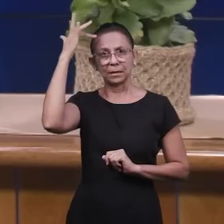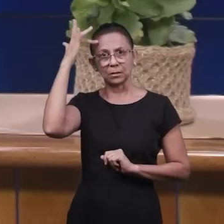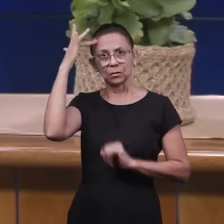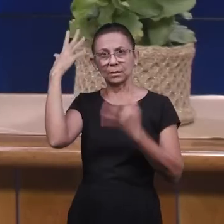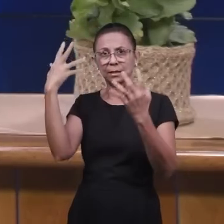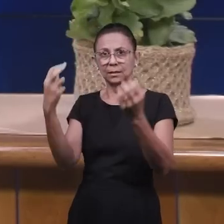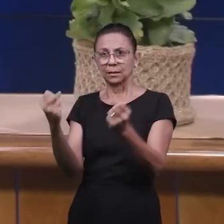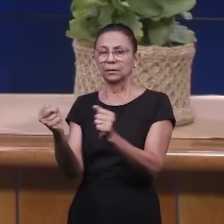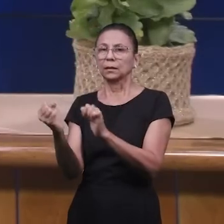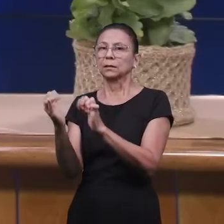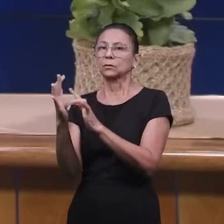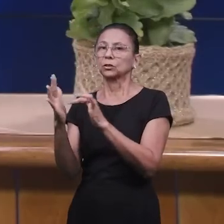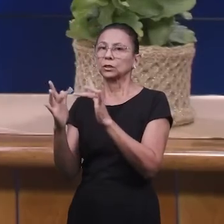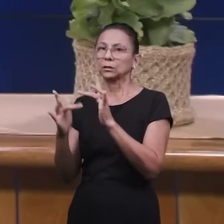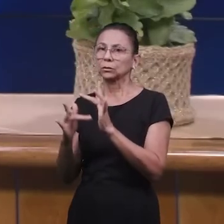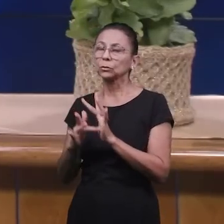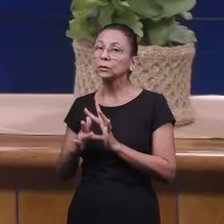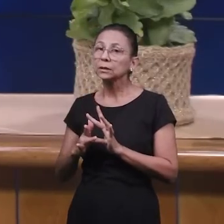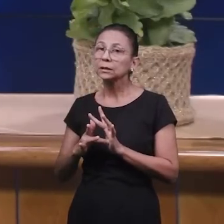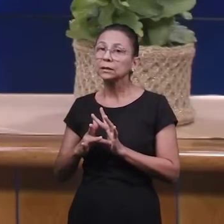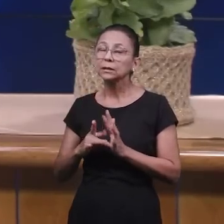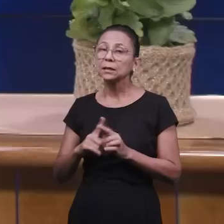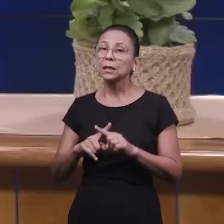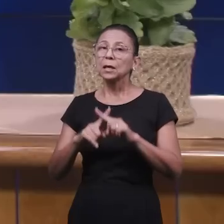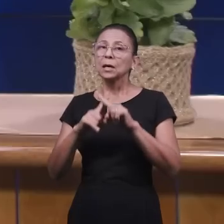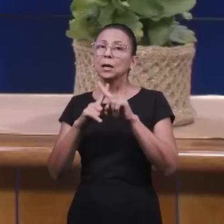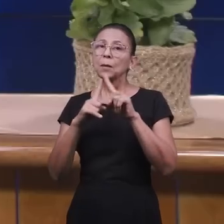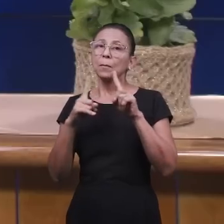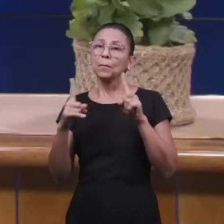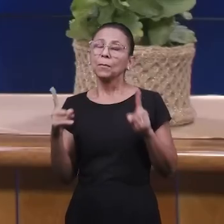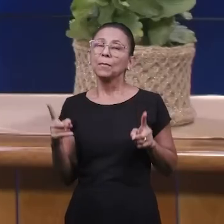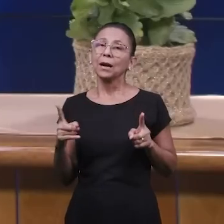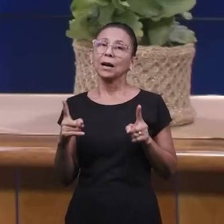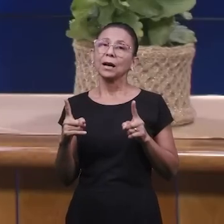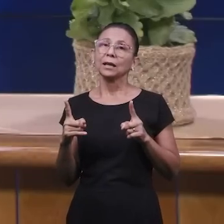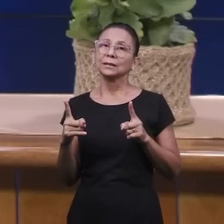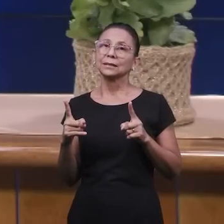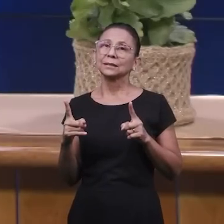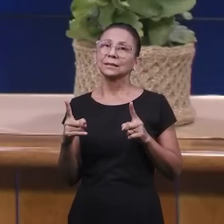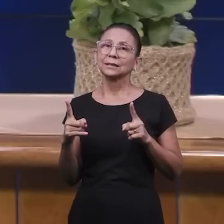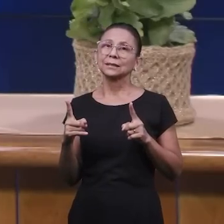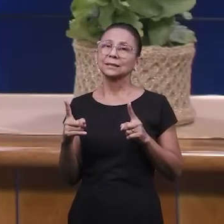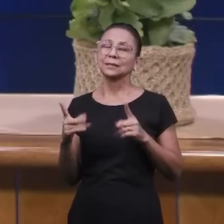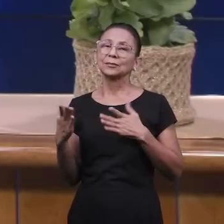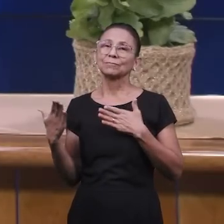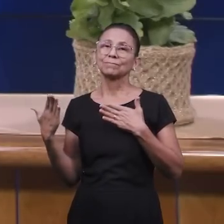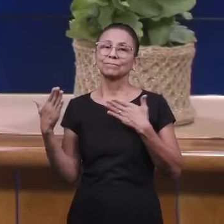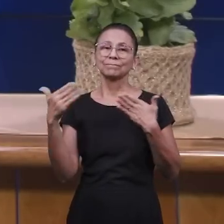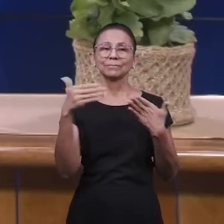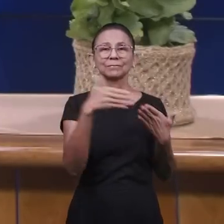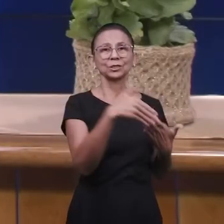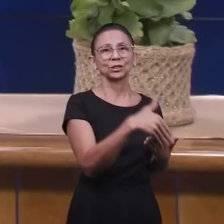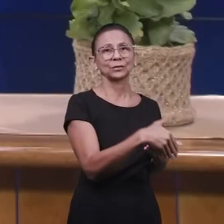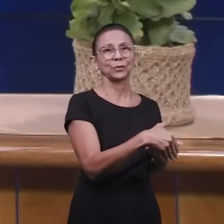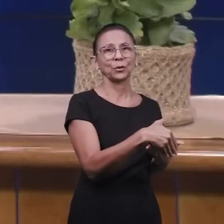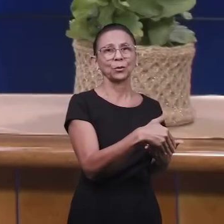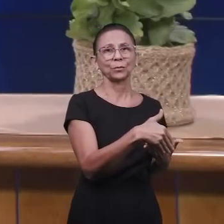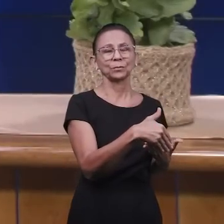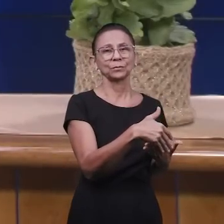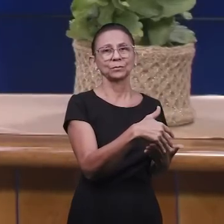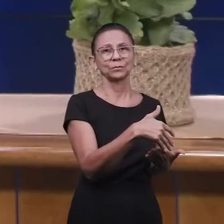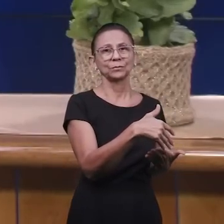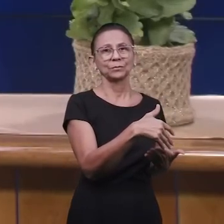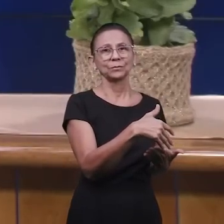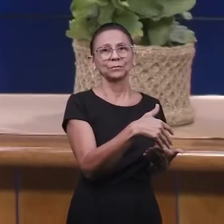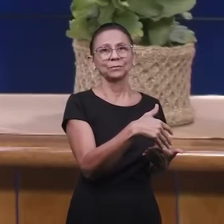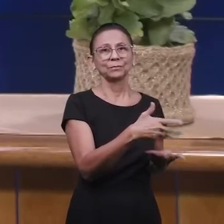o processo, ela volta a viver a sua velha vida. Por isso que Hebreus fala sobre isso. Se ele recuar, a